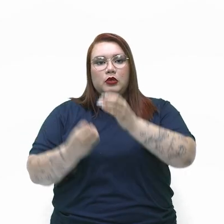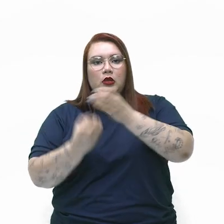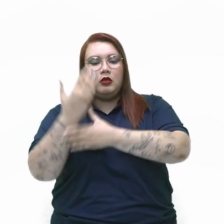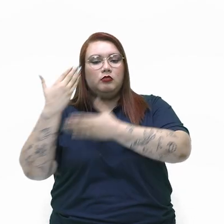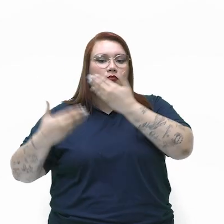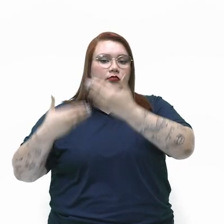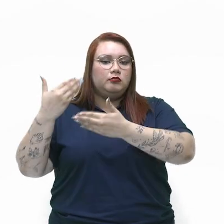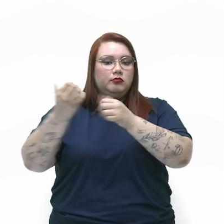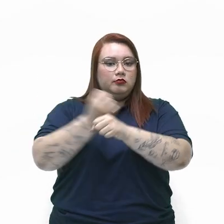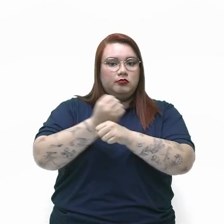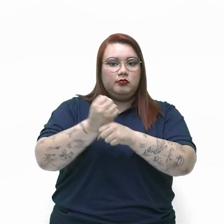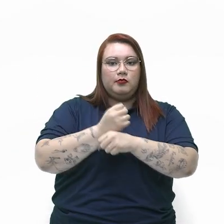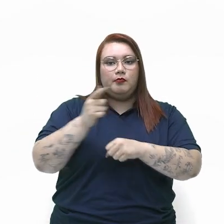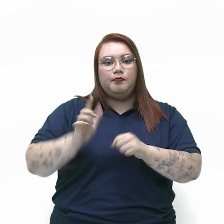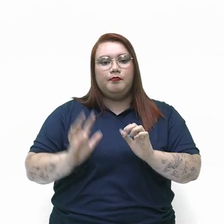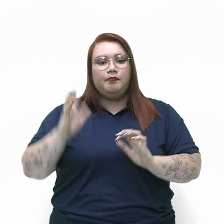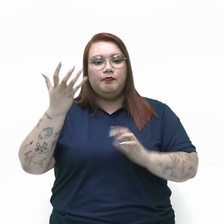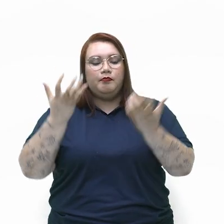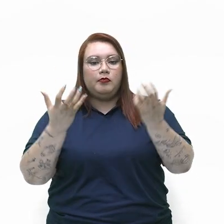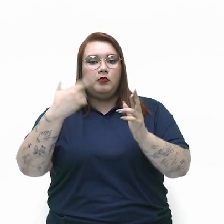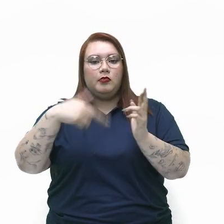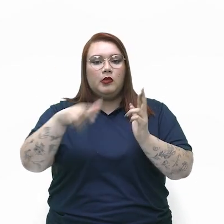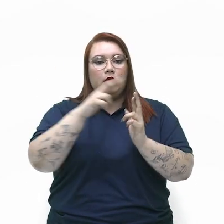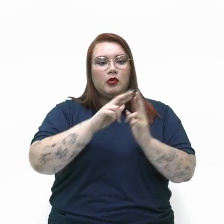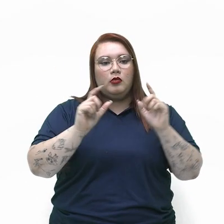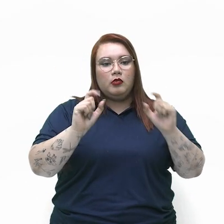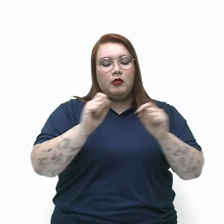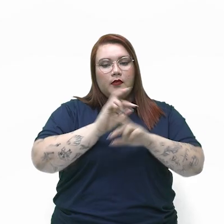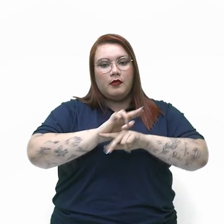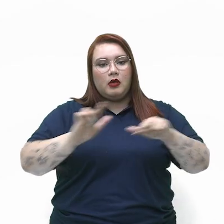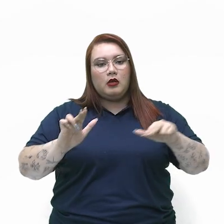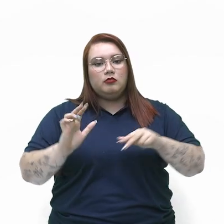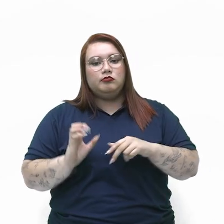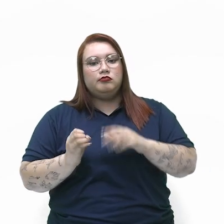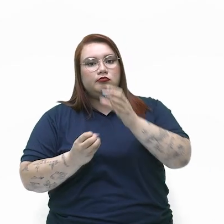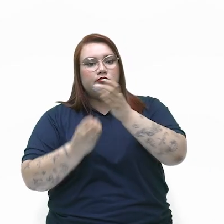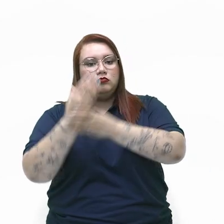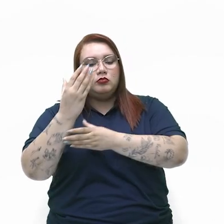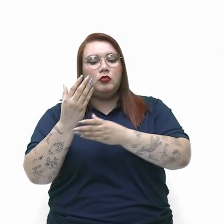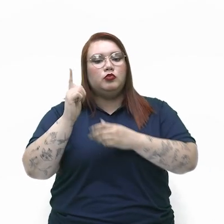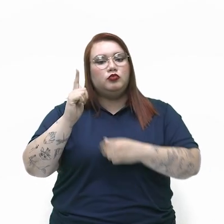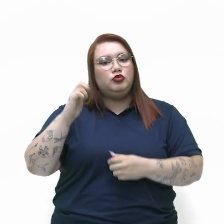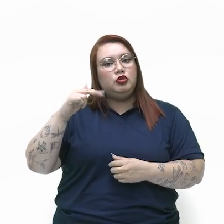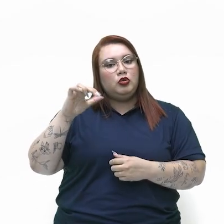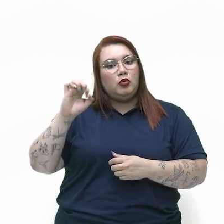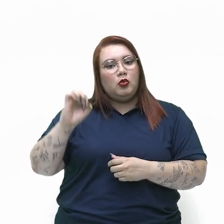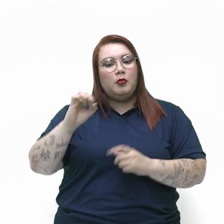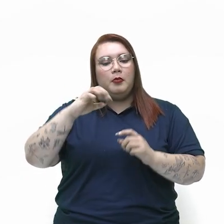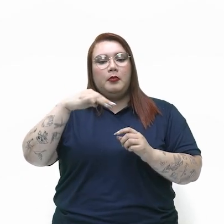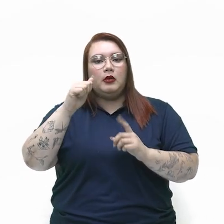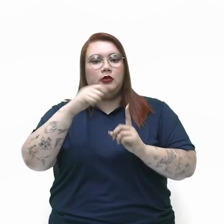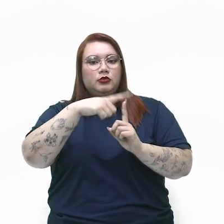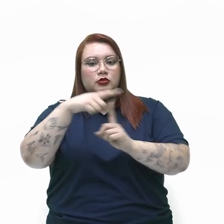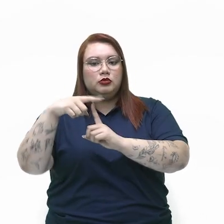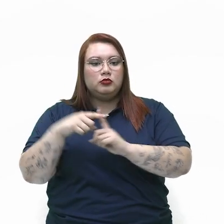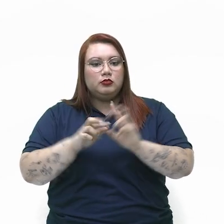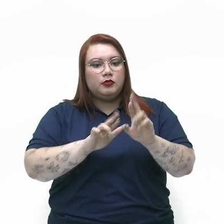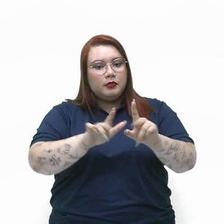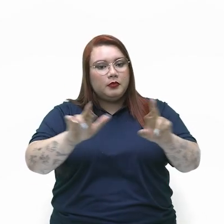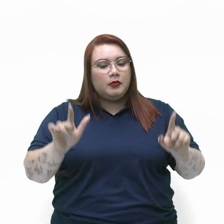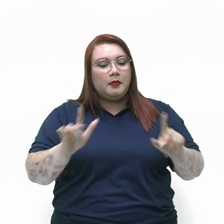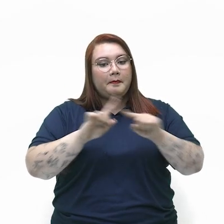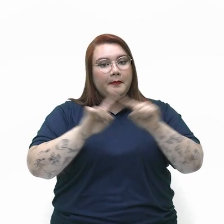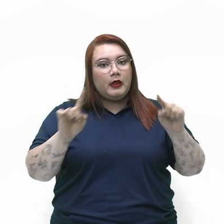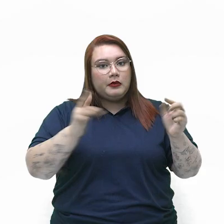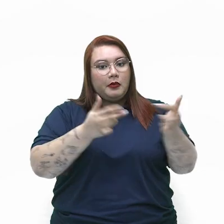tempo. Elas ocorrem em virtude das diferenças surgidas no genoma de populações diferentes de uma mesma espécie